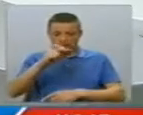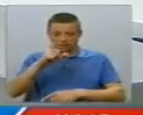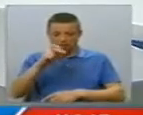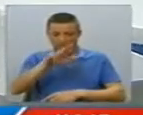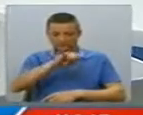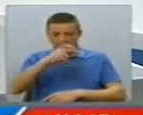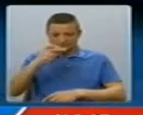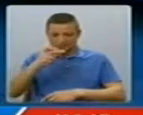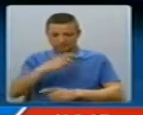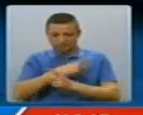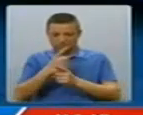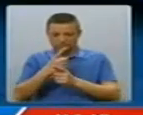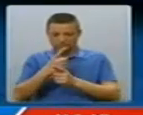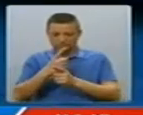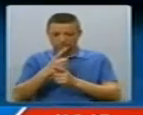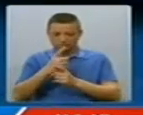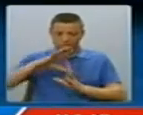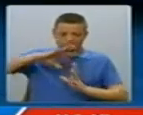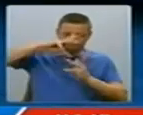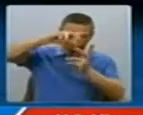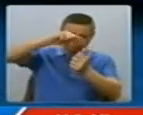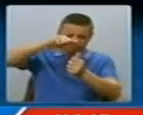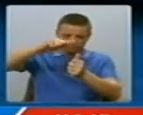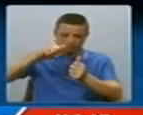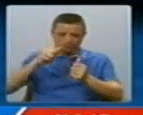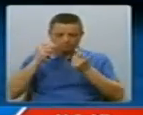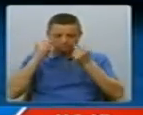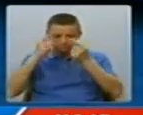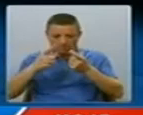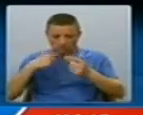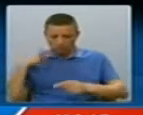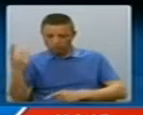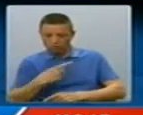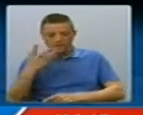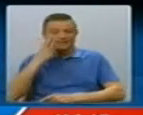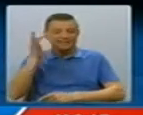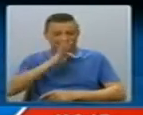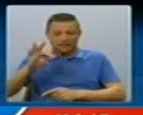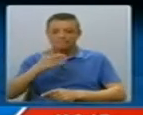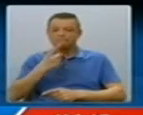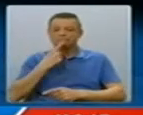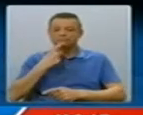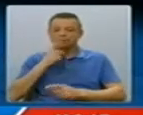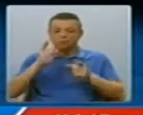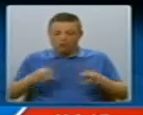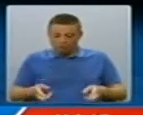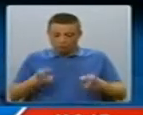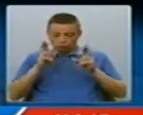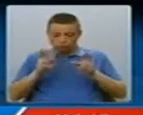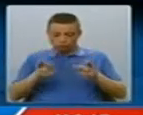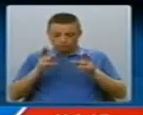galáxias cuja luz nos chega de um universo ainda muito bebê, para nós tentarmos perceber quais são os mecanismos que dão origem